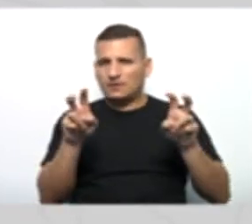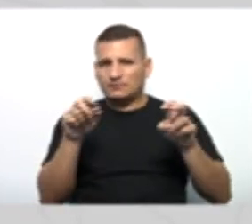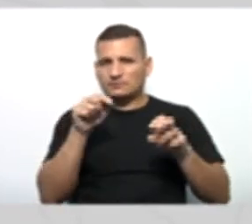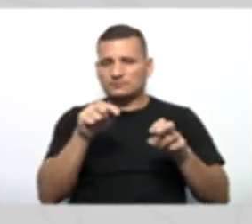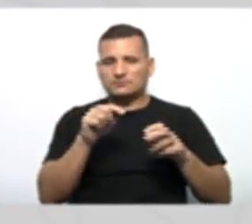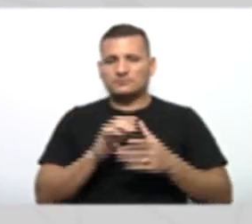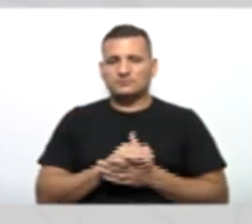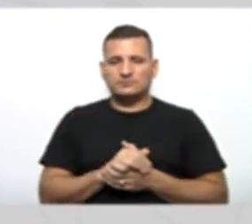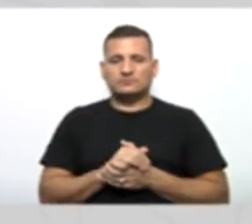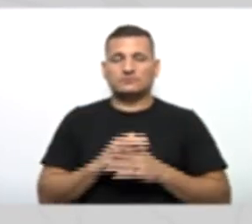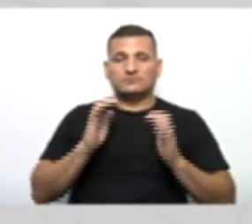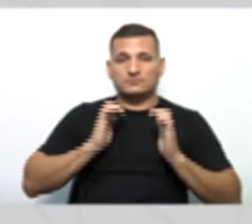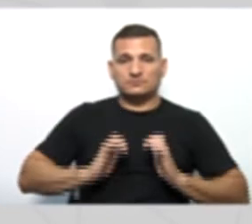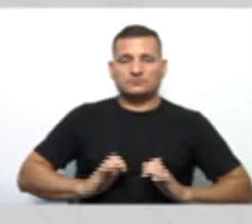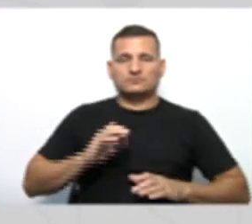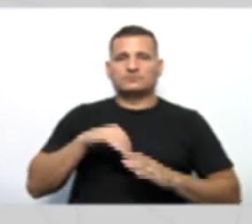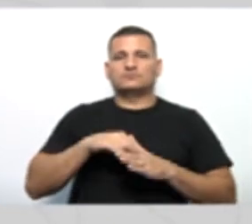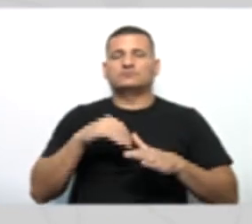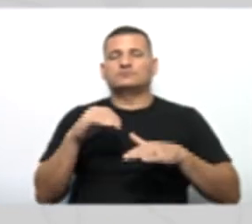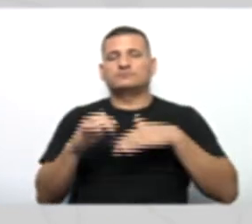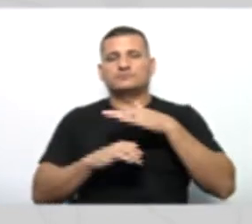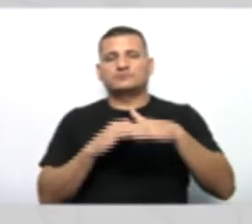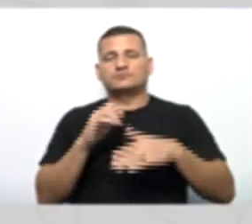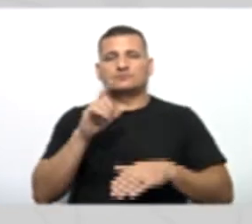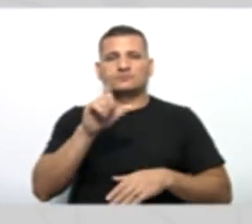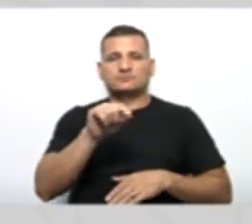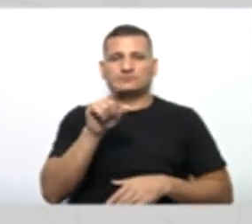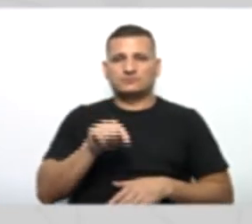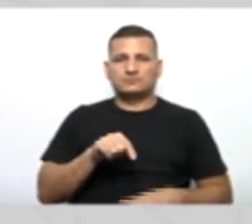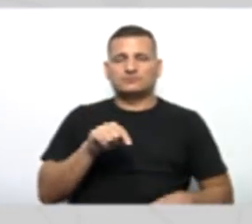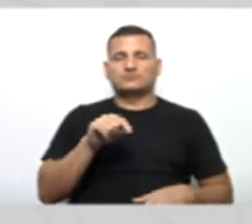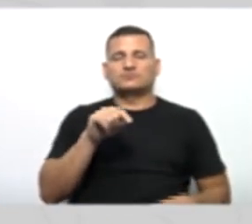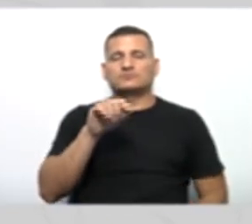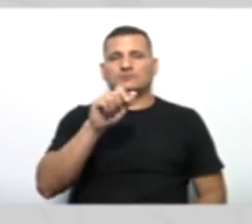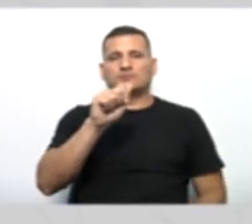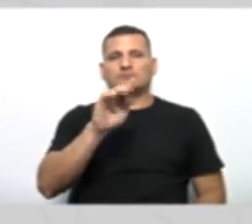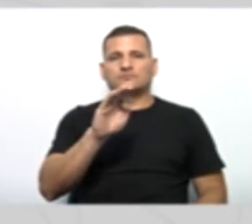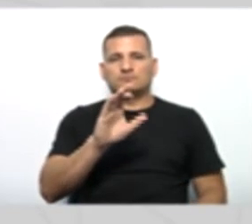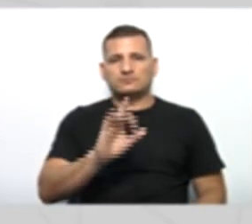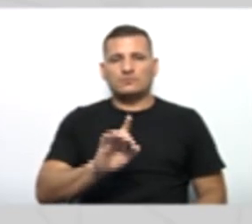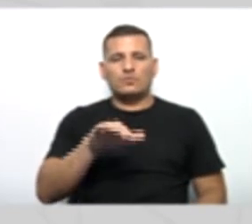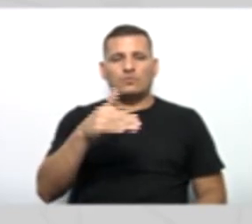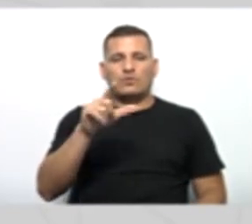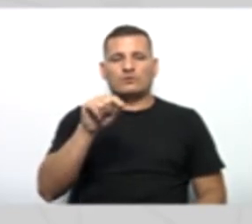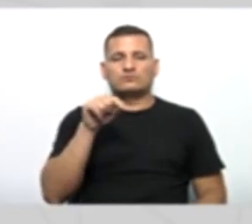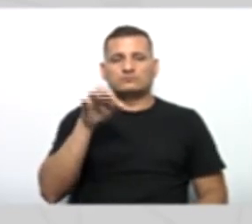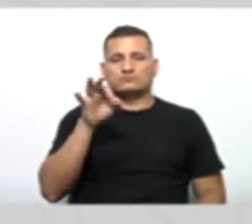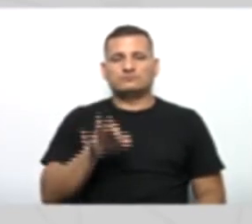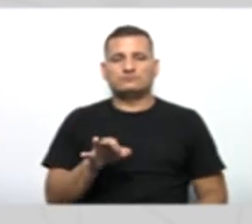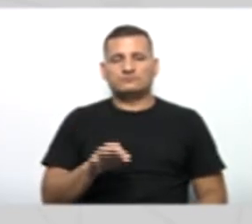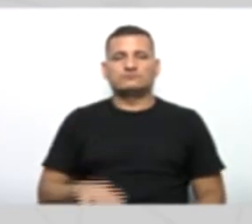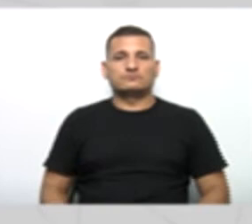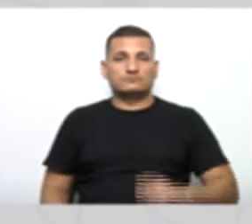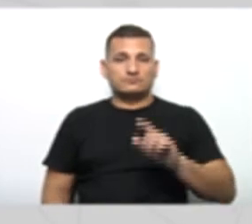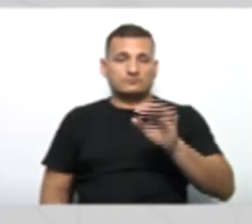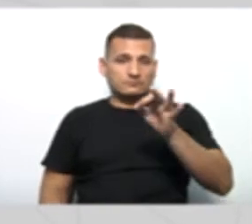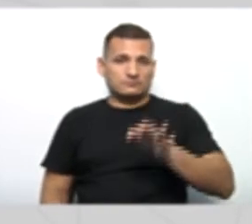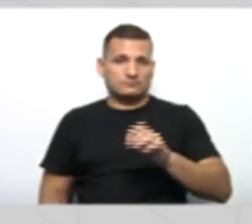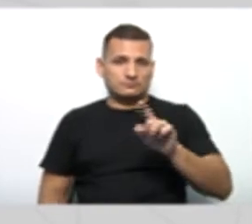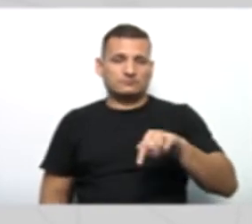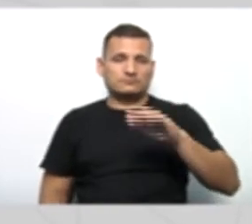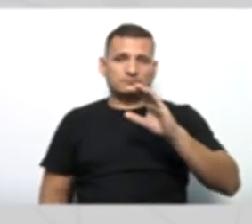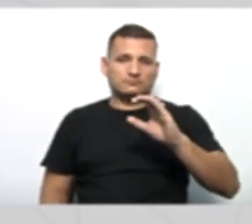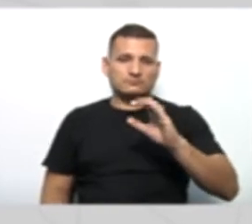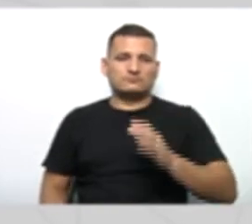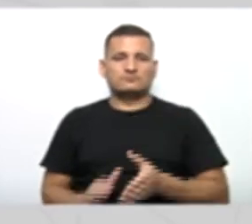dilemas éticos nas empresas e no trabalho assinale a opção correta e a opção correta letra c a